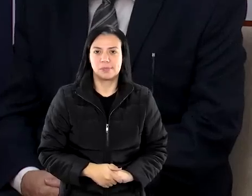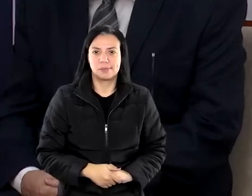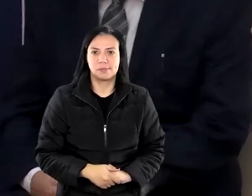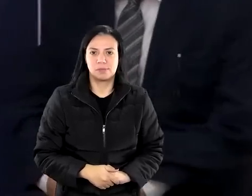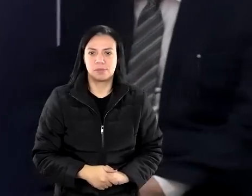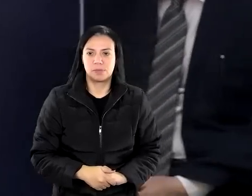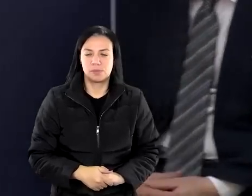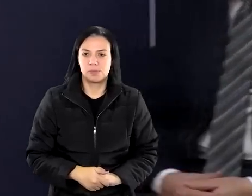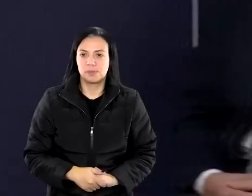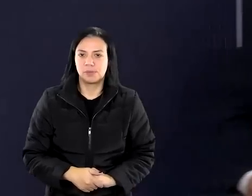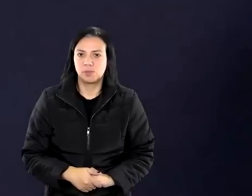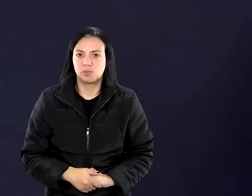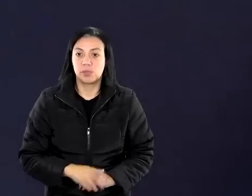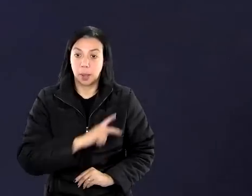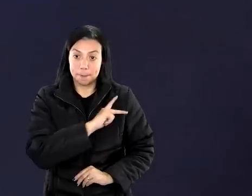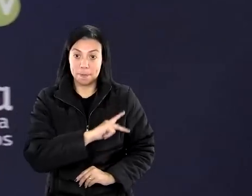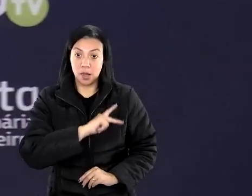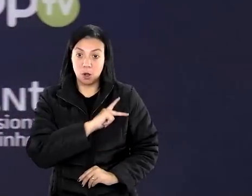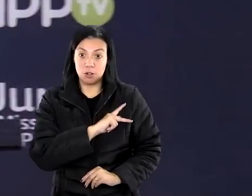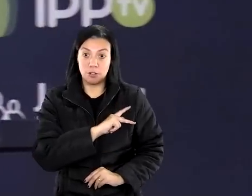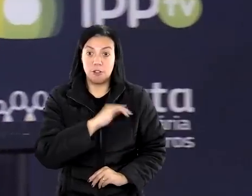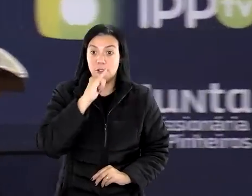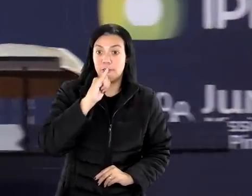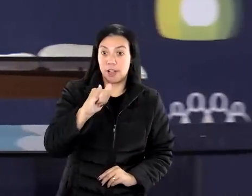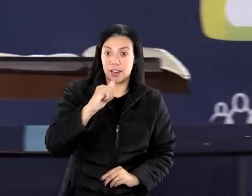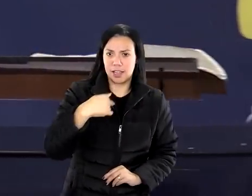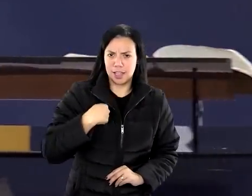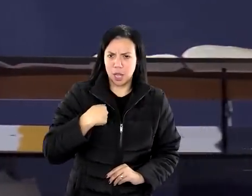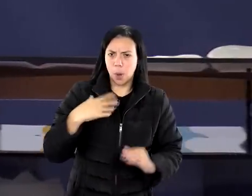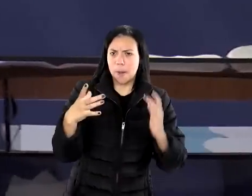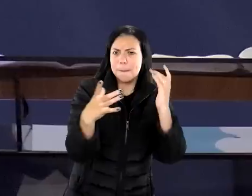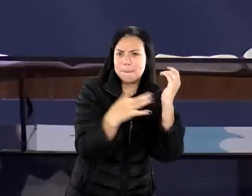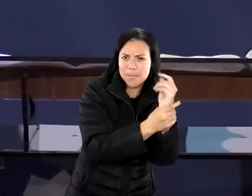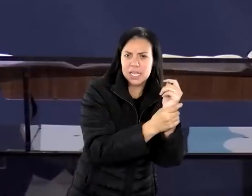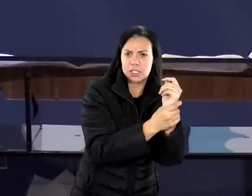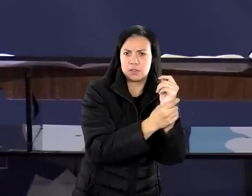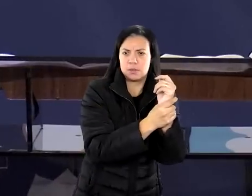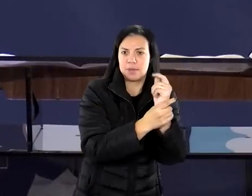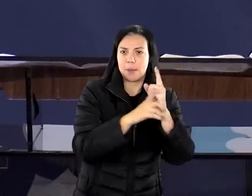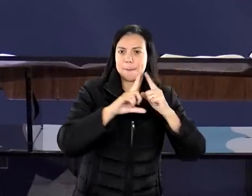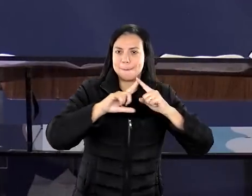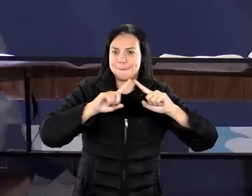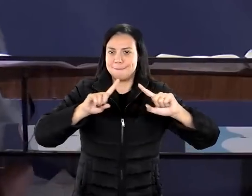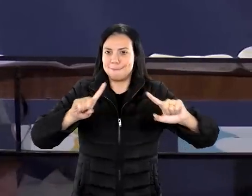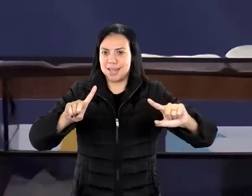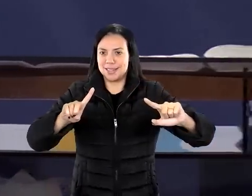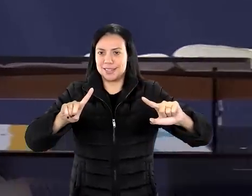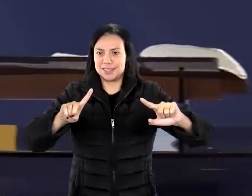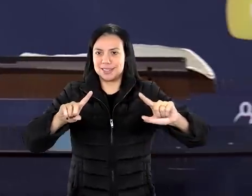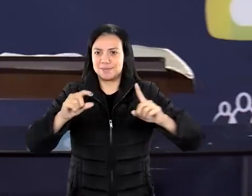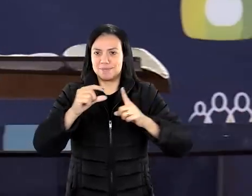estou preso. Mas a palavra de Deus não está o quê? Algemada.